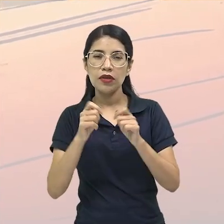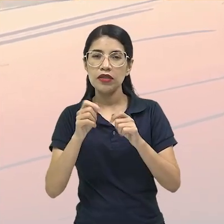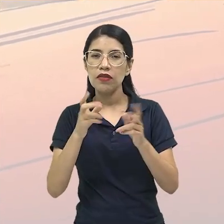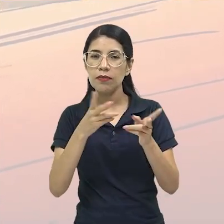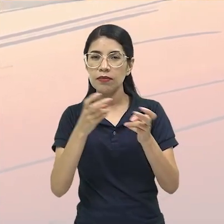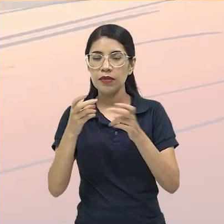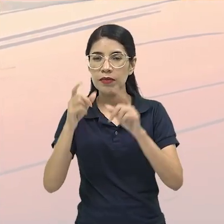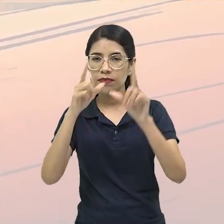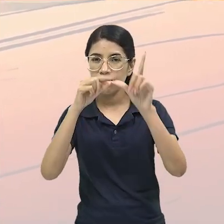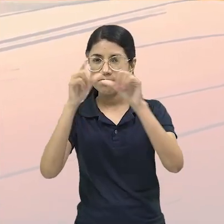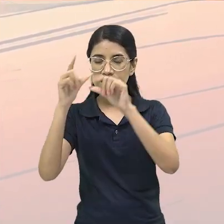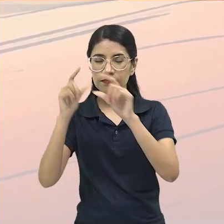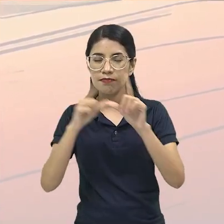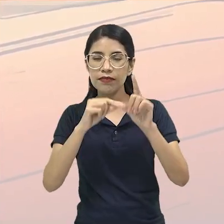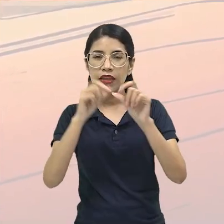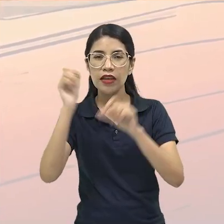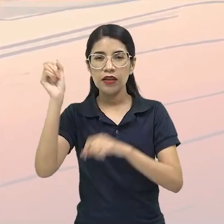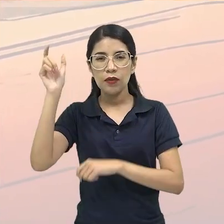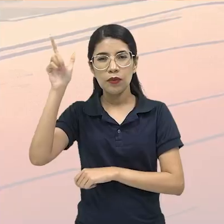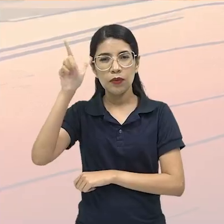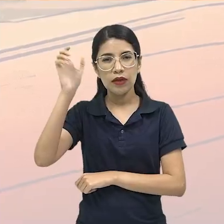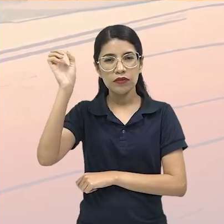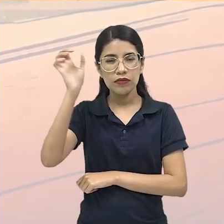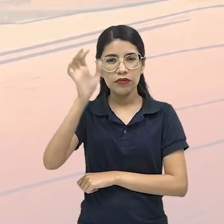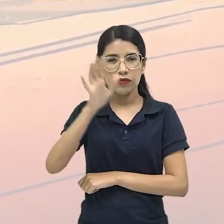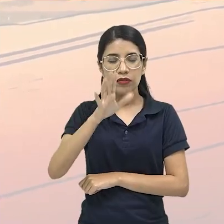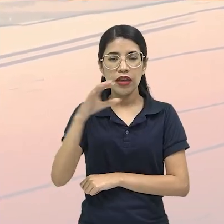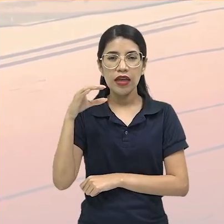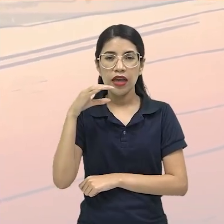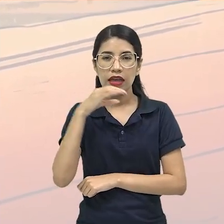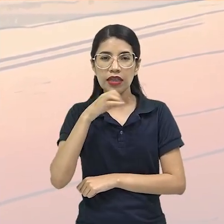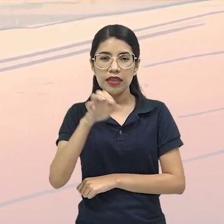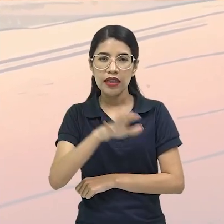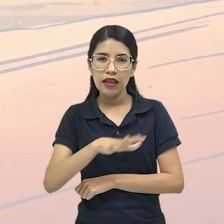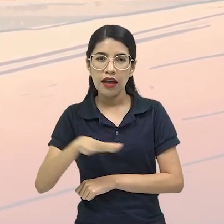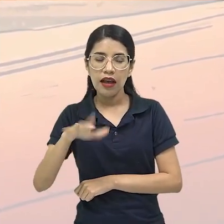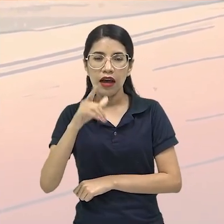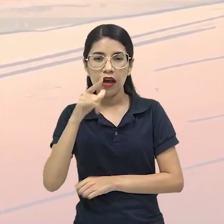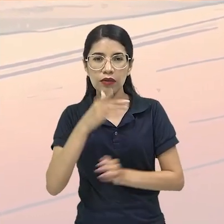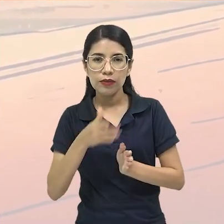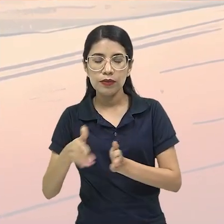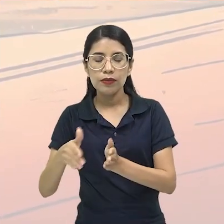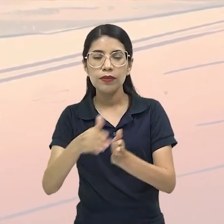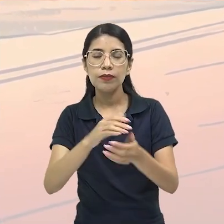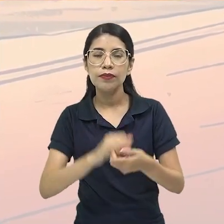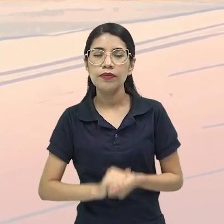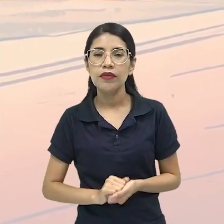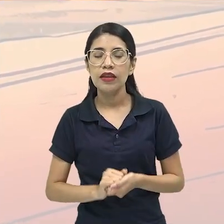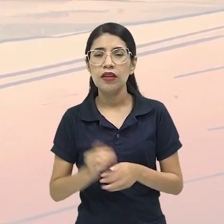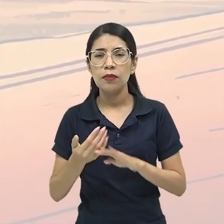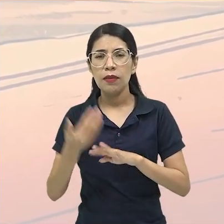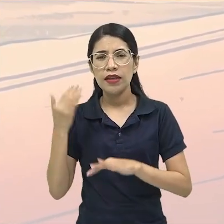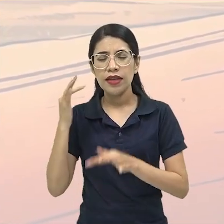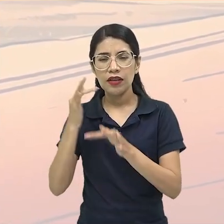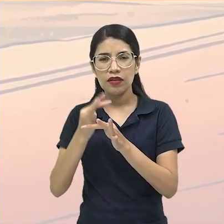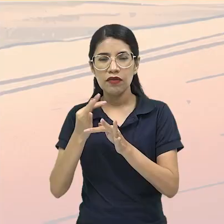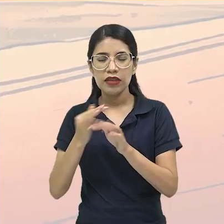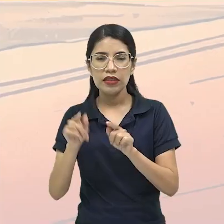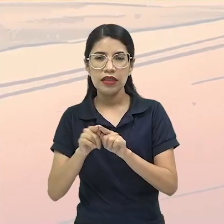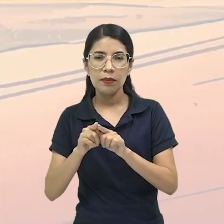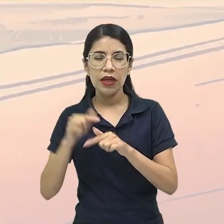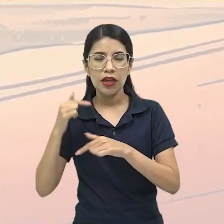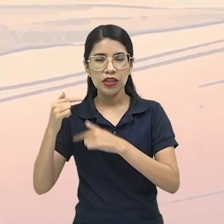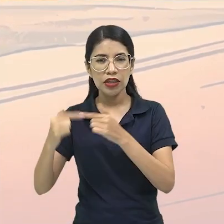visíveis, acariciava, iluminava e aquecia o Vale do Nilo. Dada a física da época e uma geração